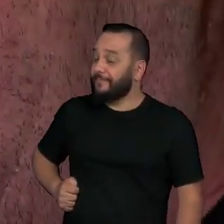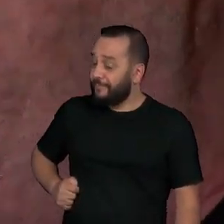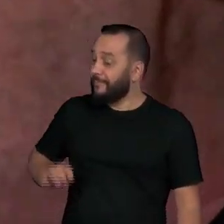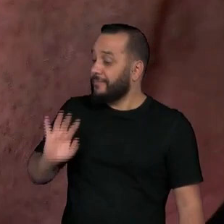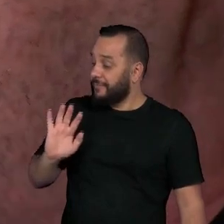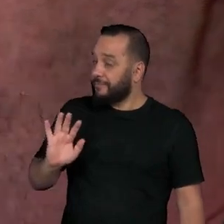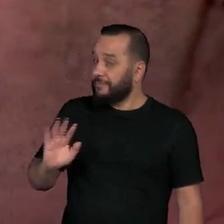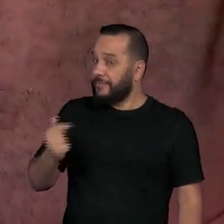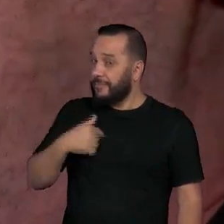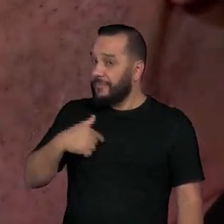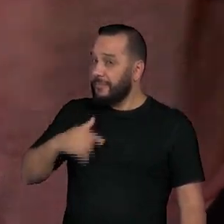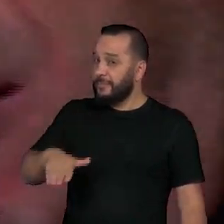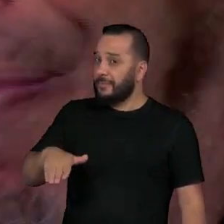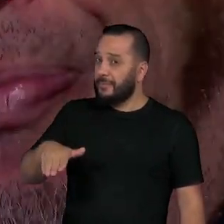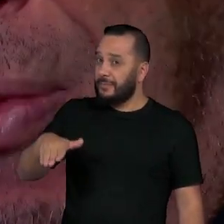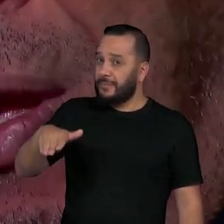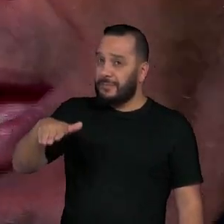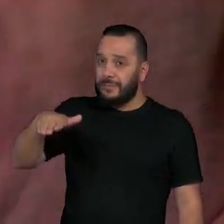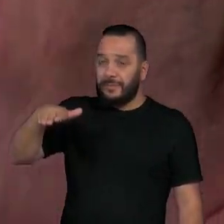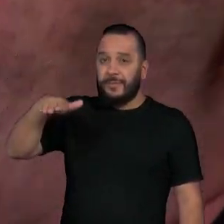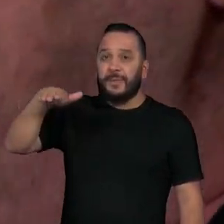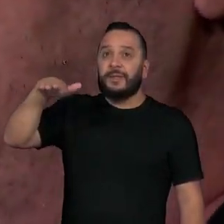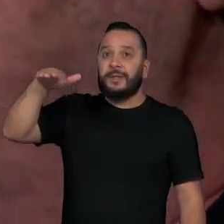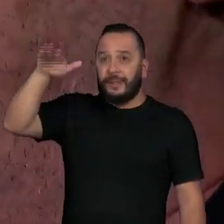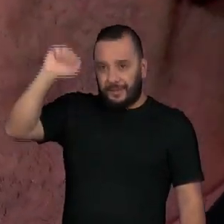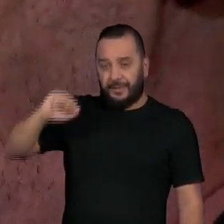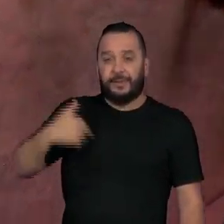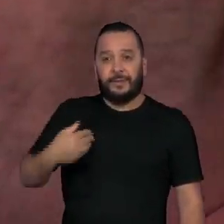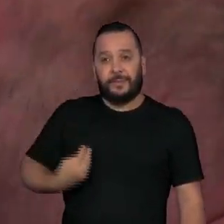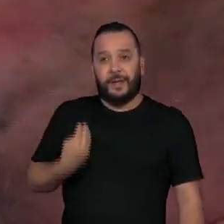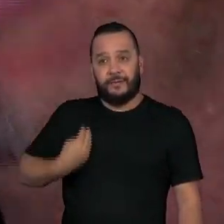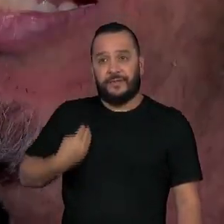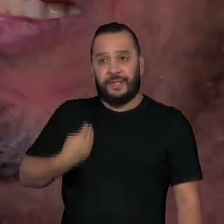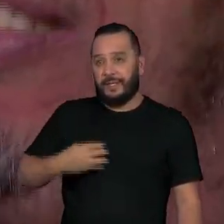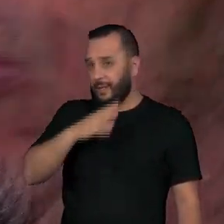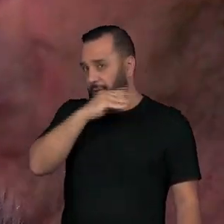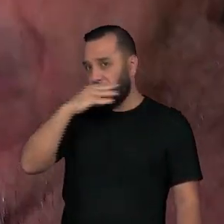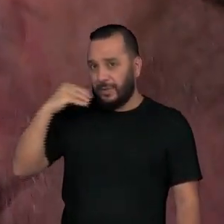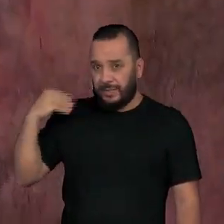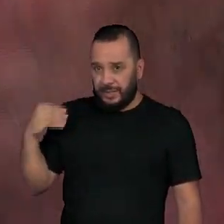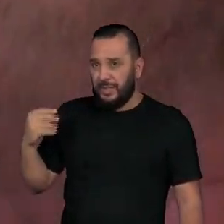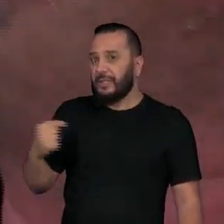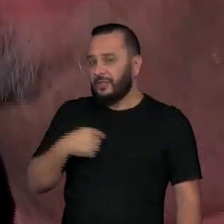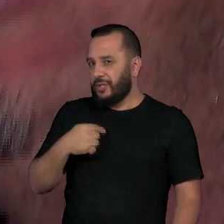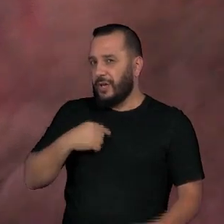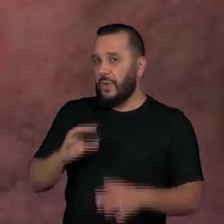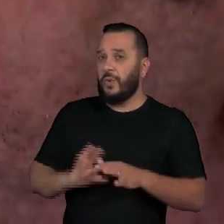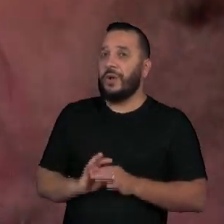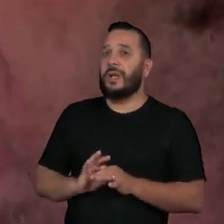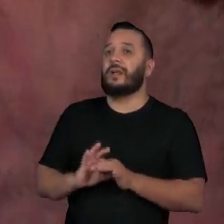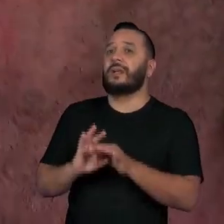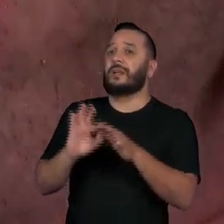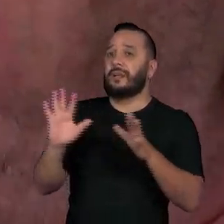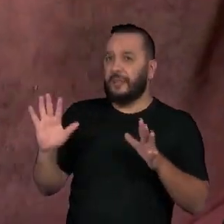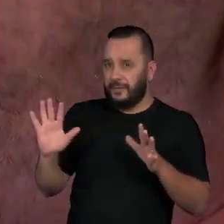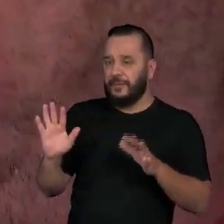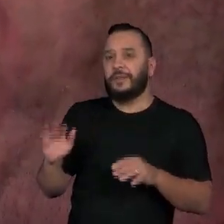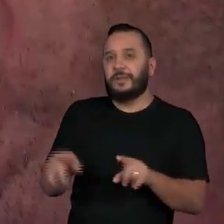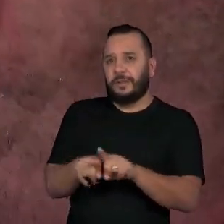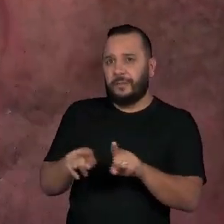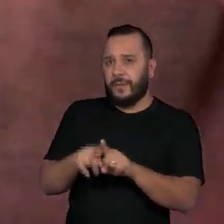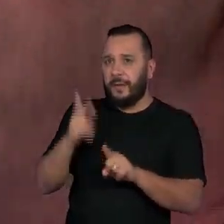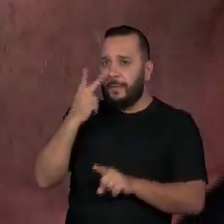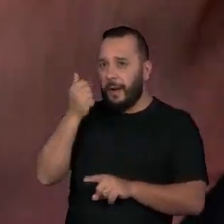minha o meu crescimento a minha a minha vida ali na adolescência além de ser totalmente livre além da da confiança